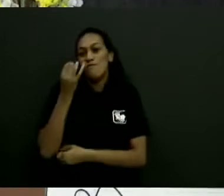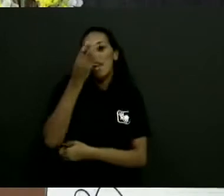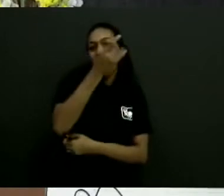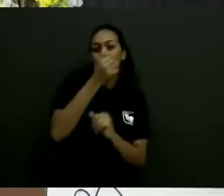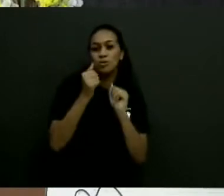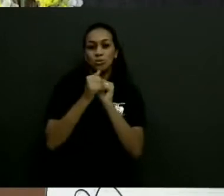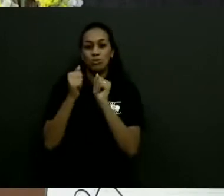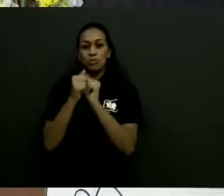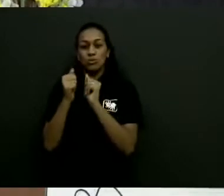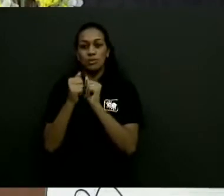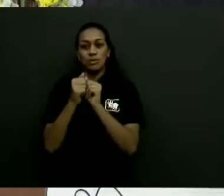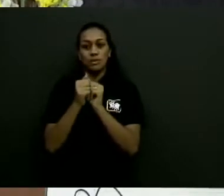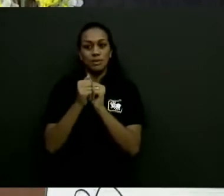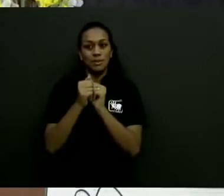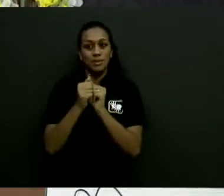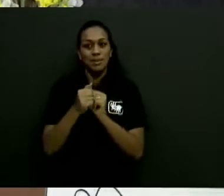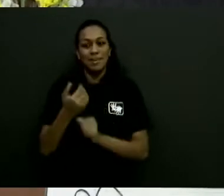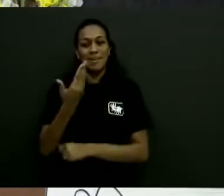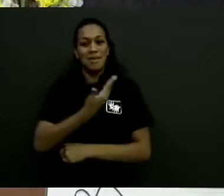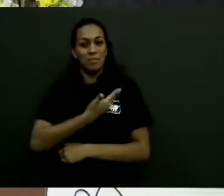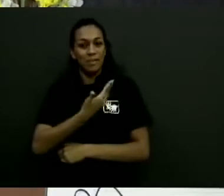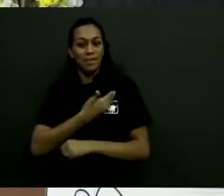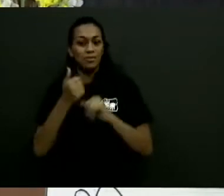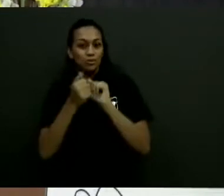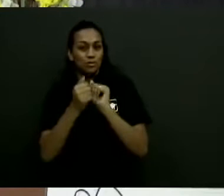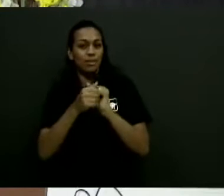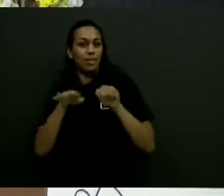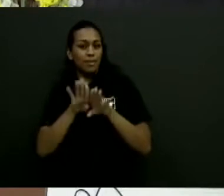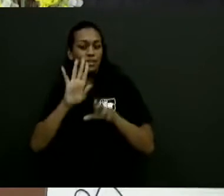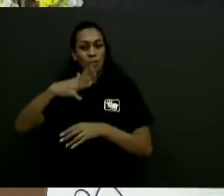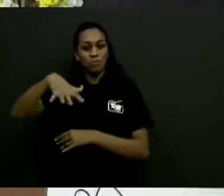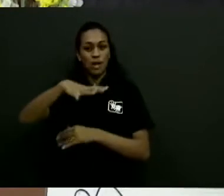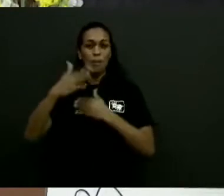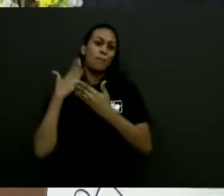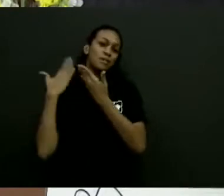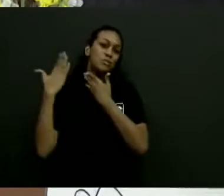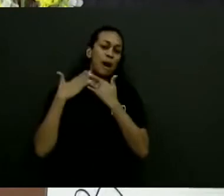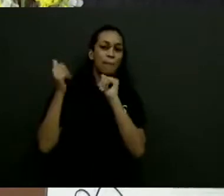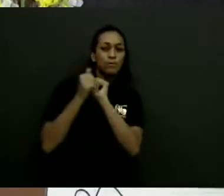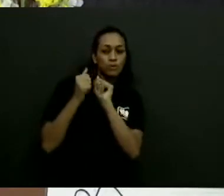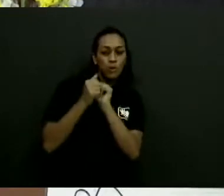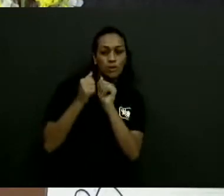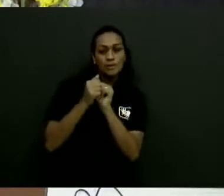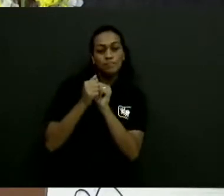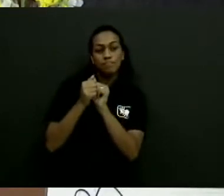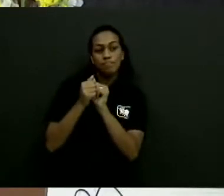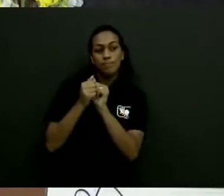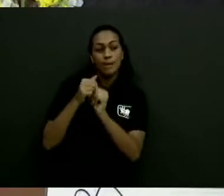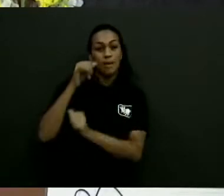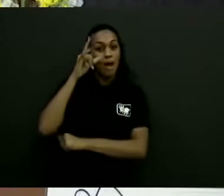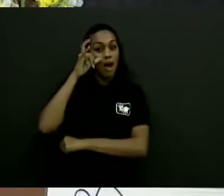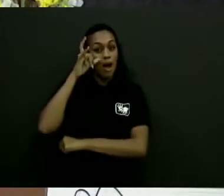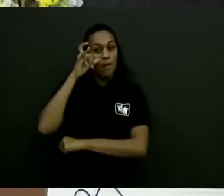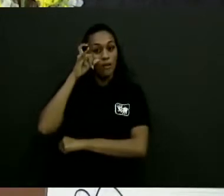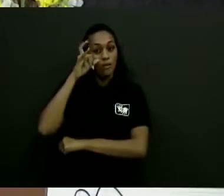sua palavra de saudação aos nossos irmãos que já estão aqui na nossa sala de bate-papo e também ao vivo aí